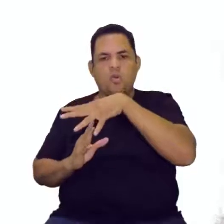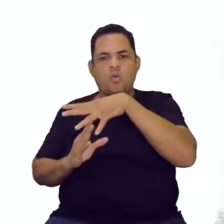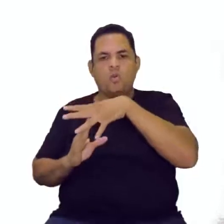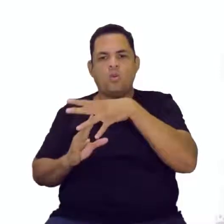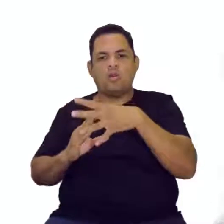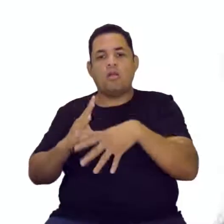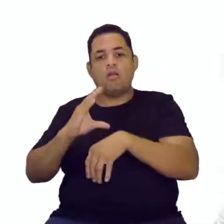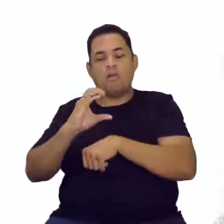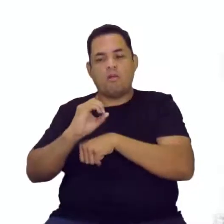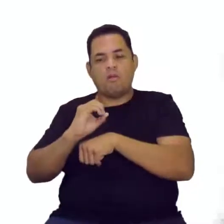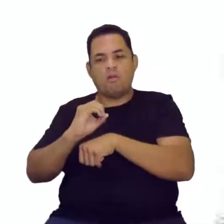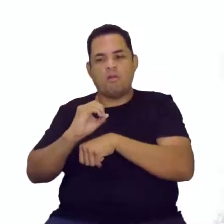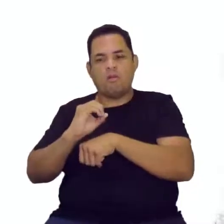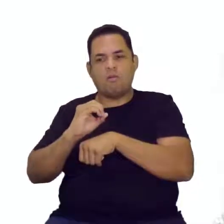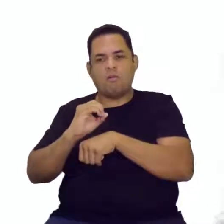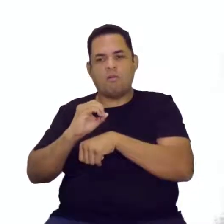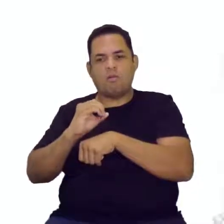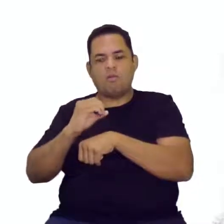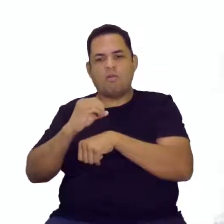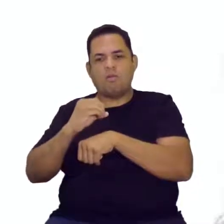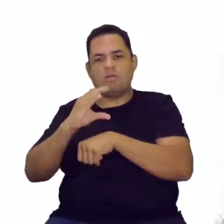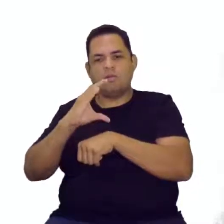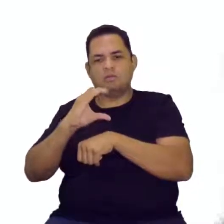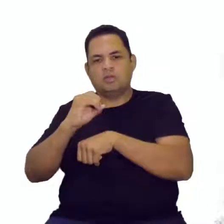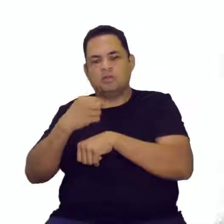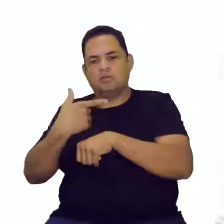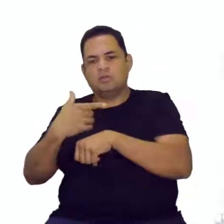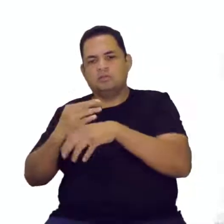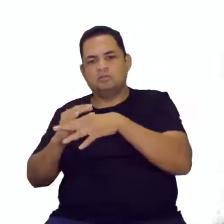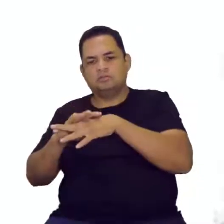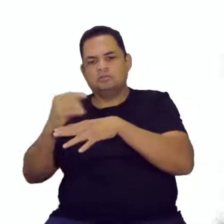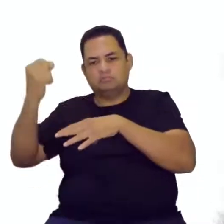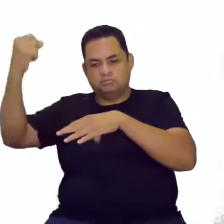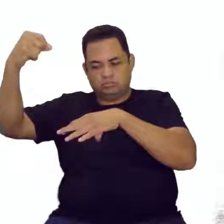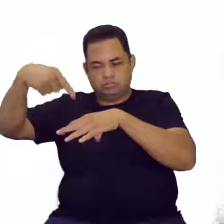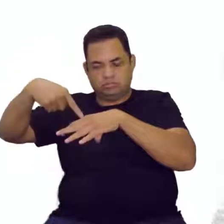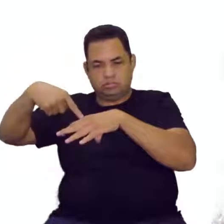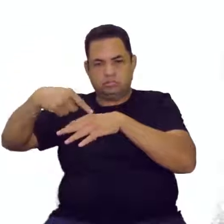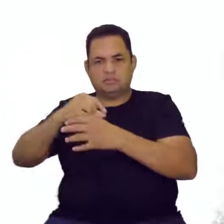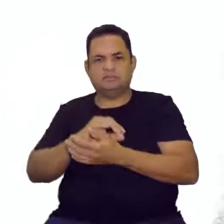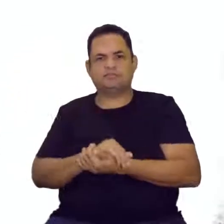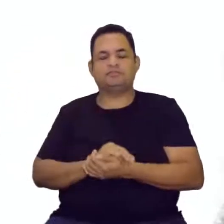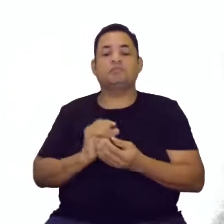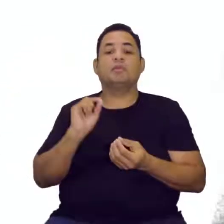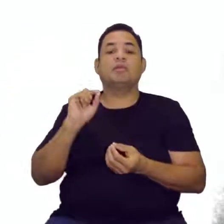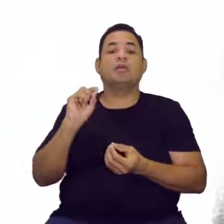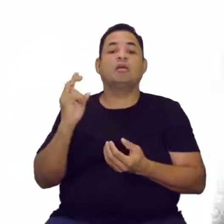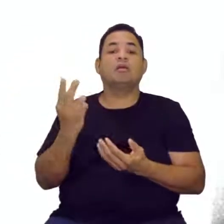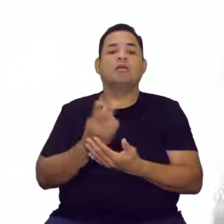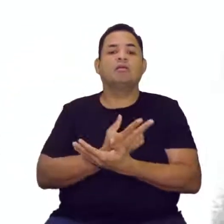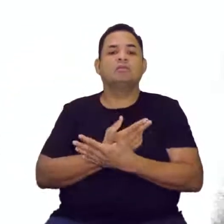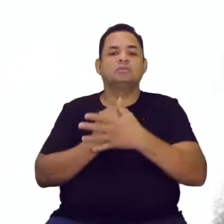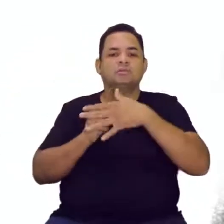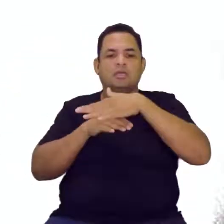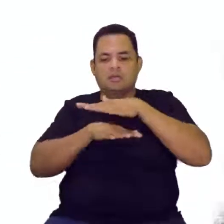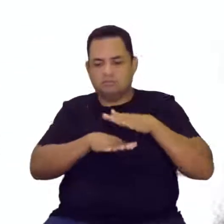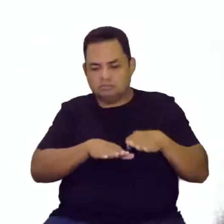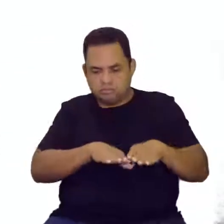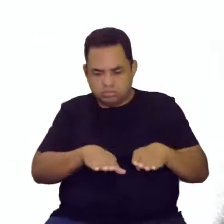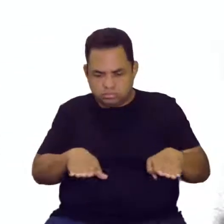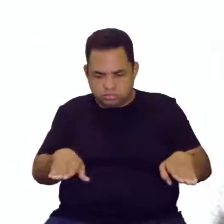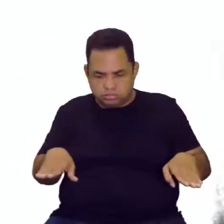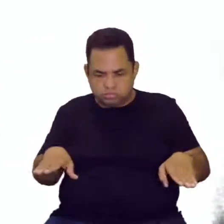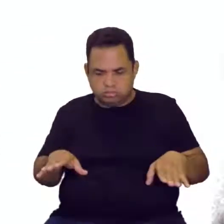o gás carbônico, ele permite que a luz do Sol passe por ele. Aí o que acontece? Chegou na superfície